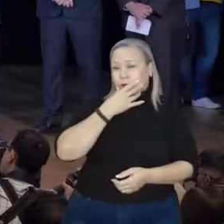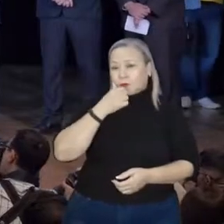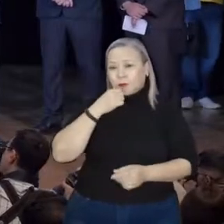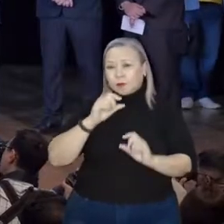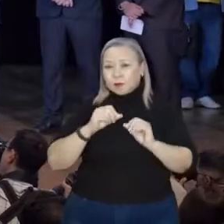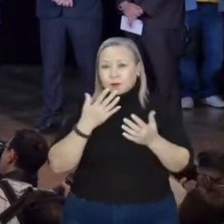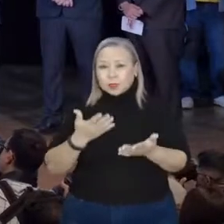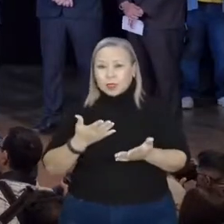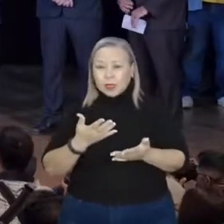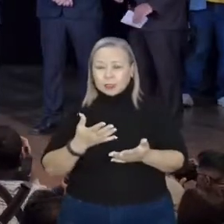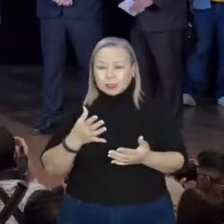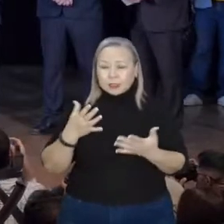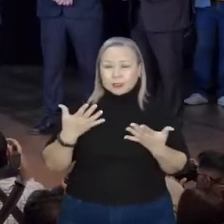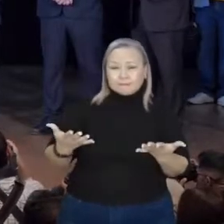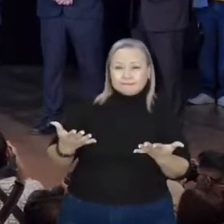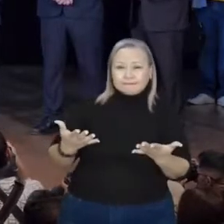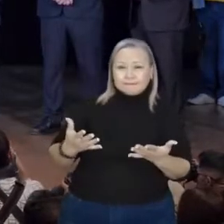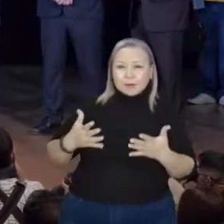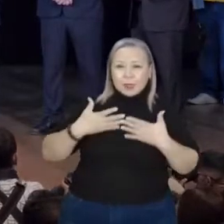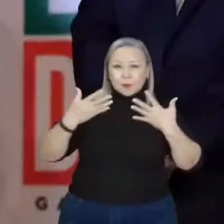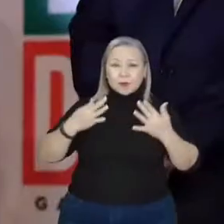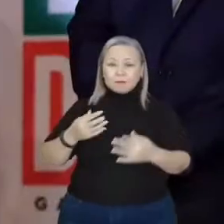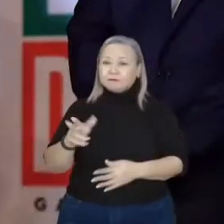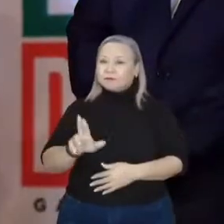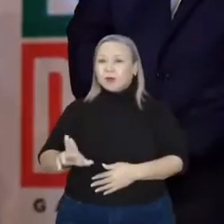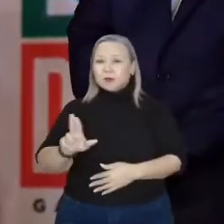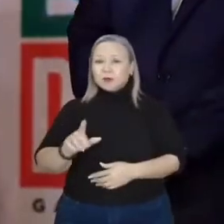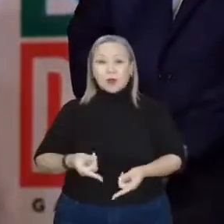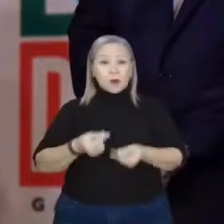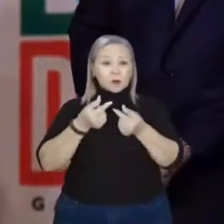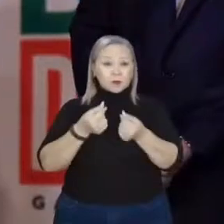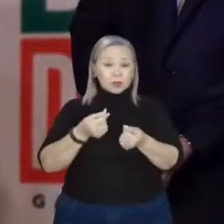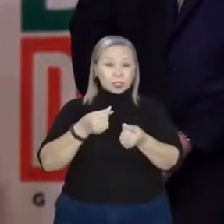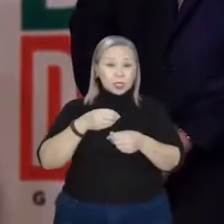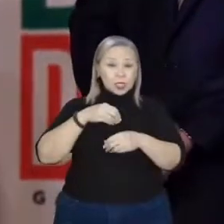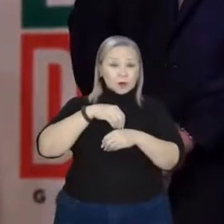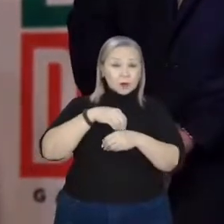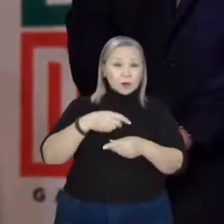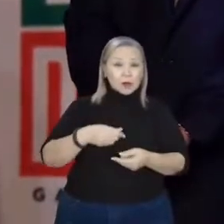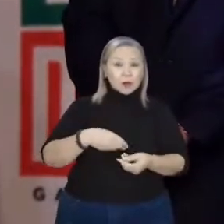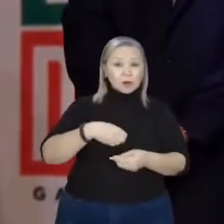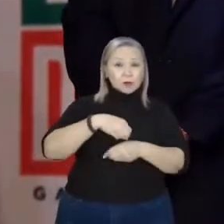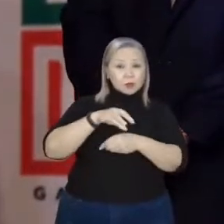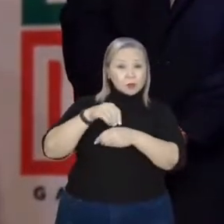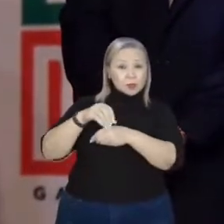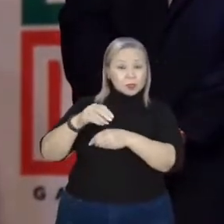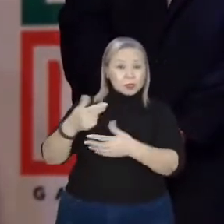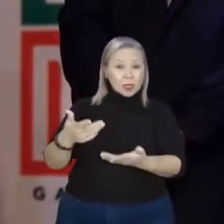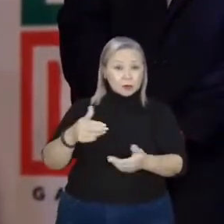impressionou bastante que nós nem utilizamos o dinheiro disponibilizado para a transição.